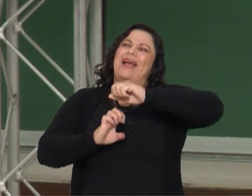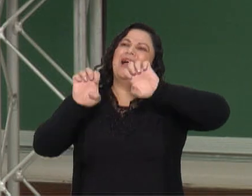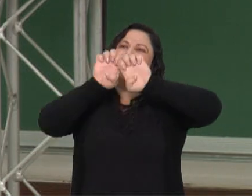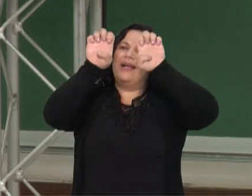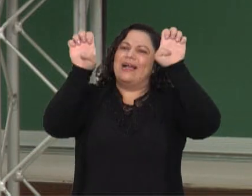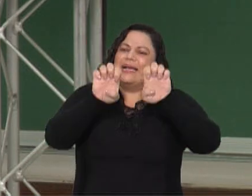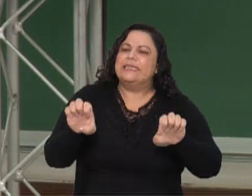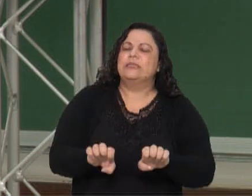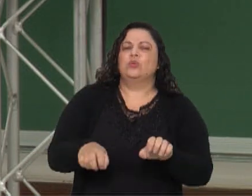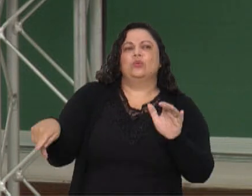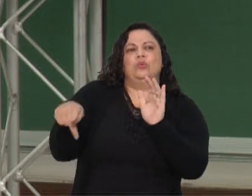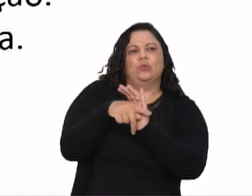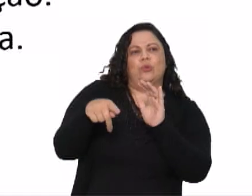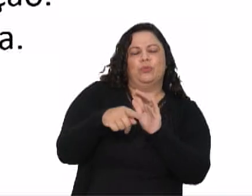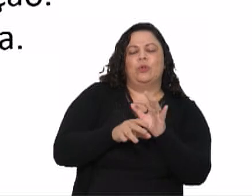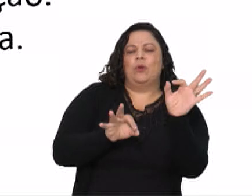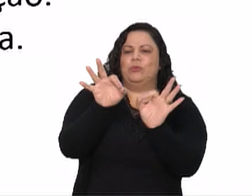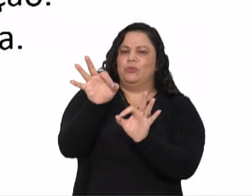resposta certa, ok?